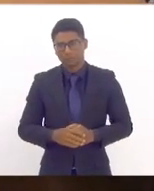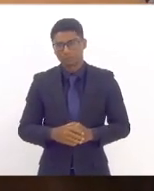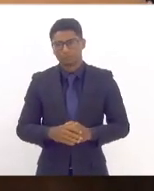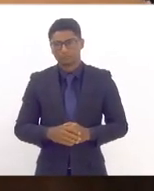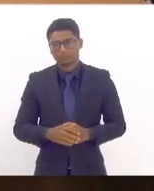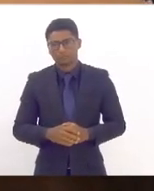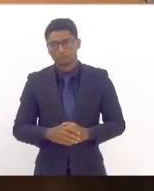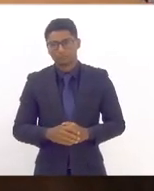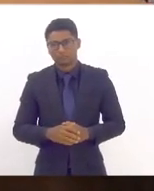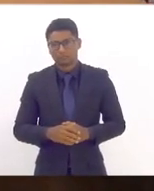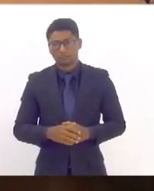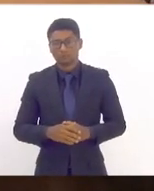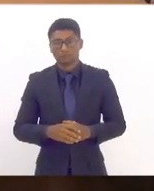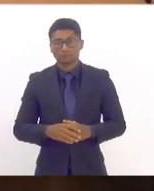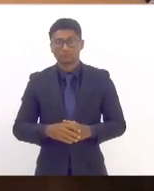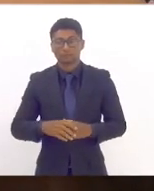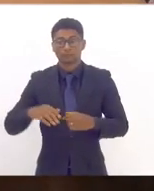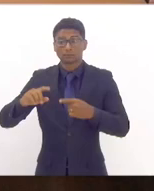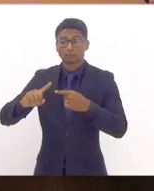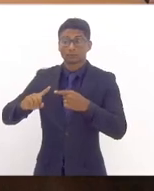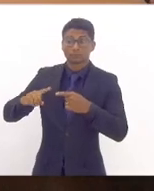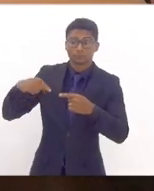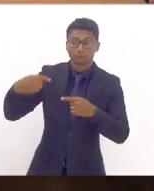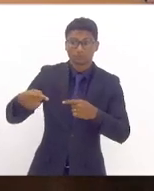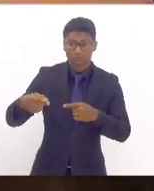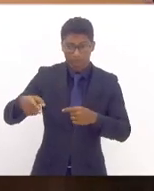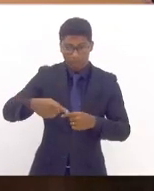a gente for definir um critério